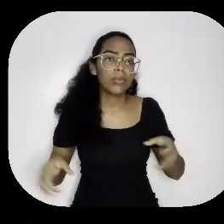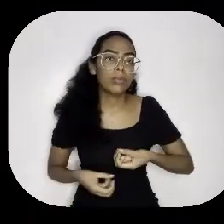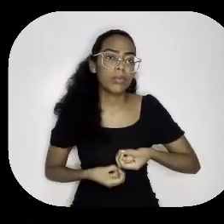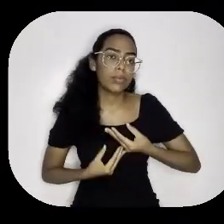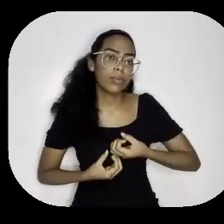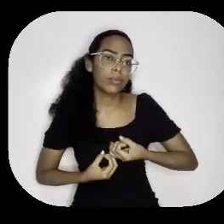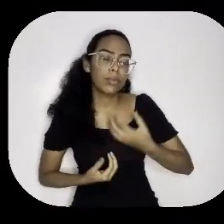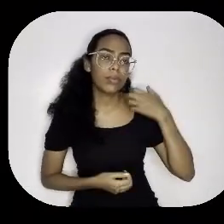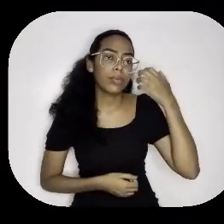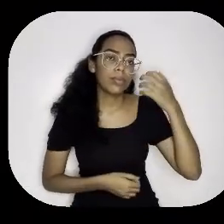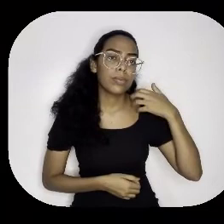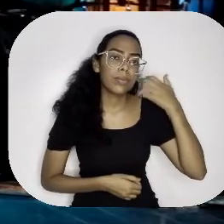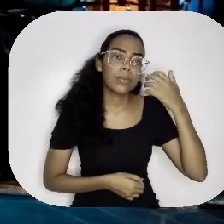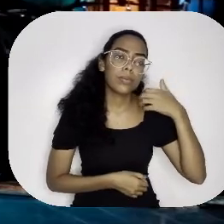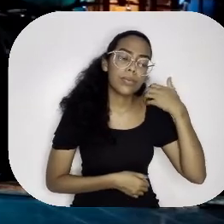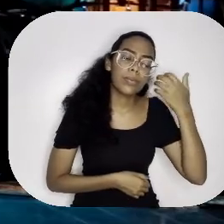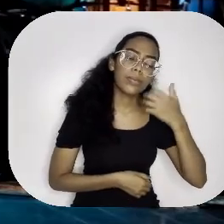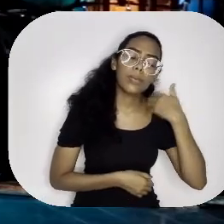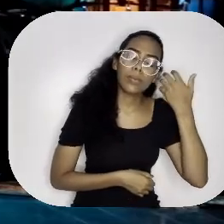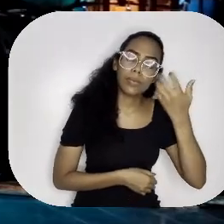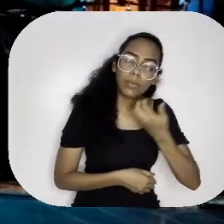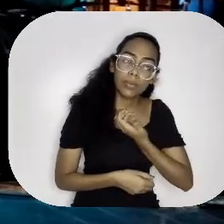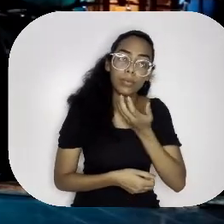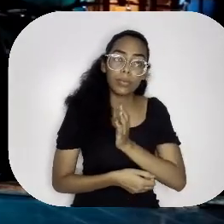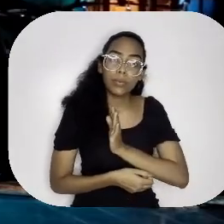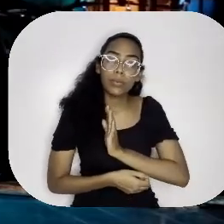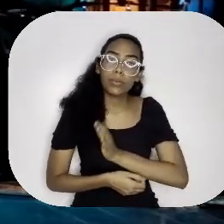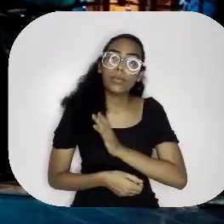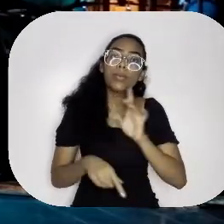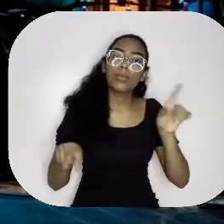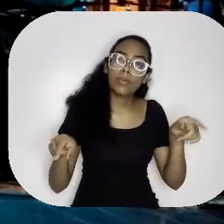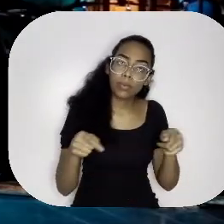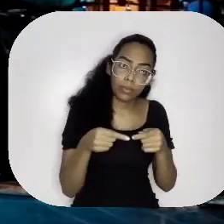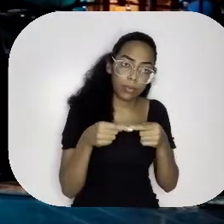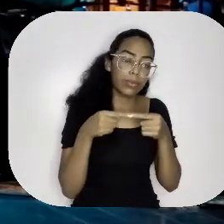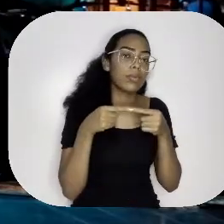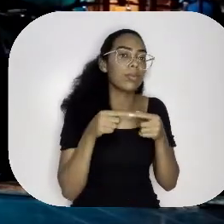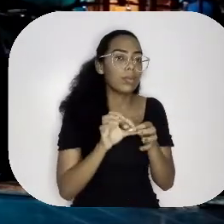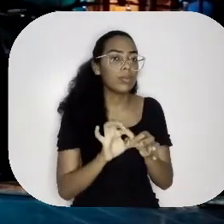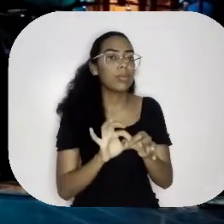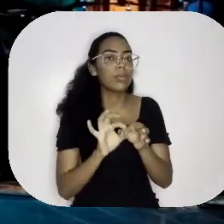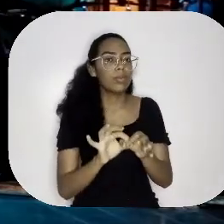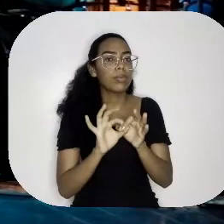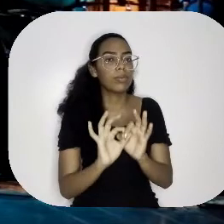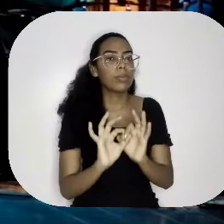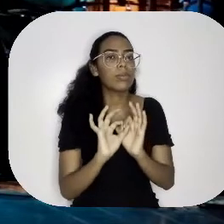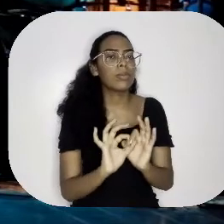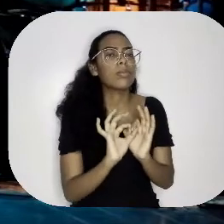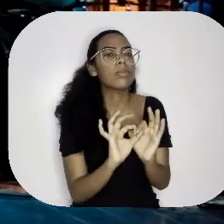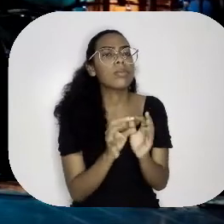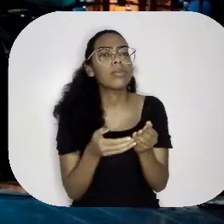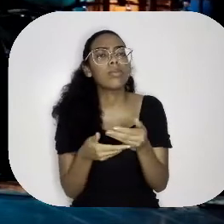fazer poema e canção. Meu guia é o coração. Há em mim